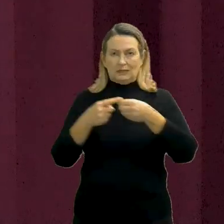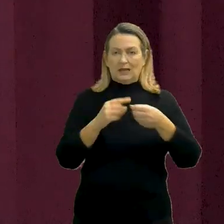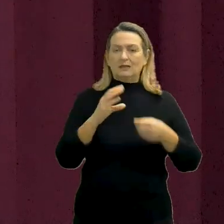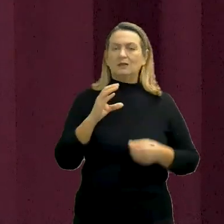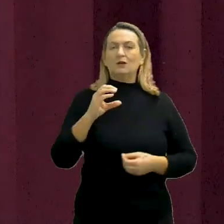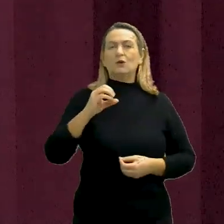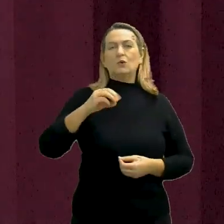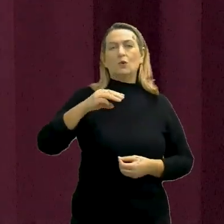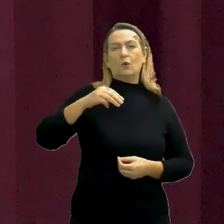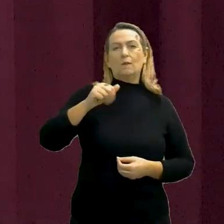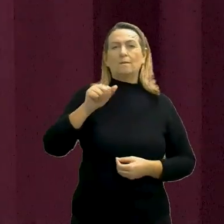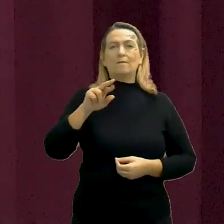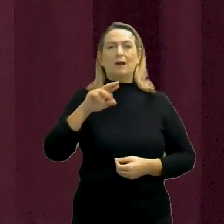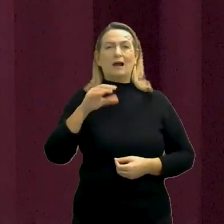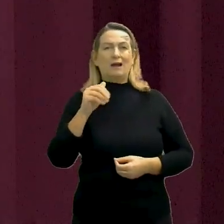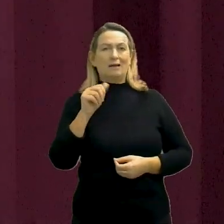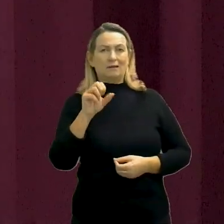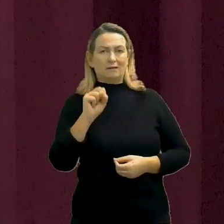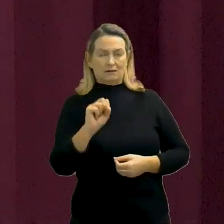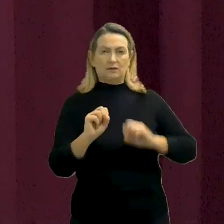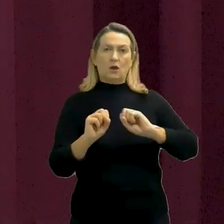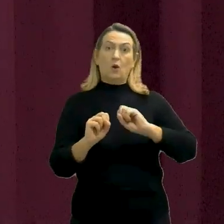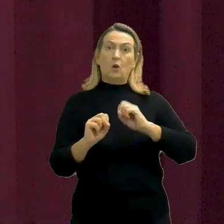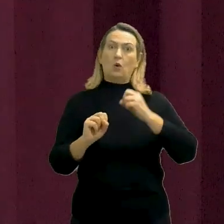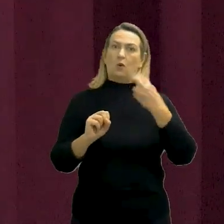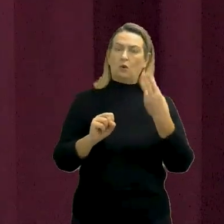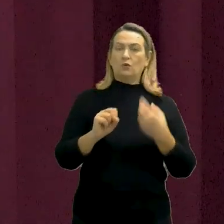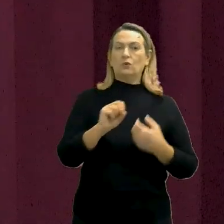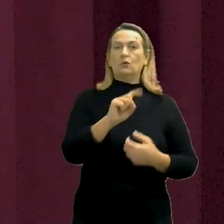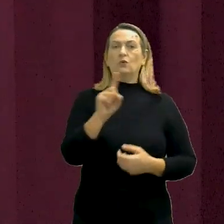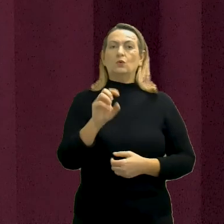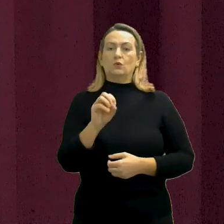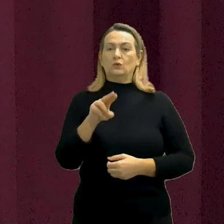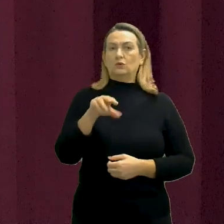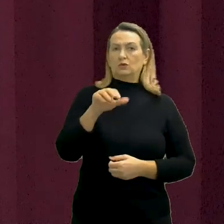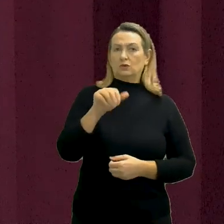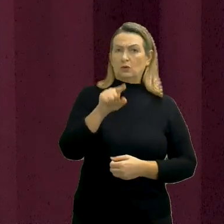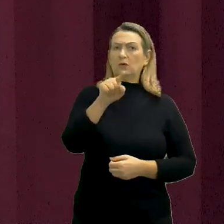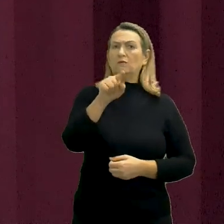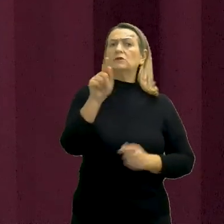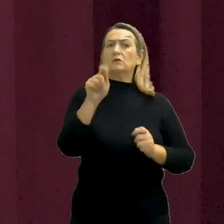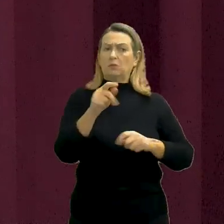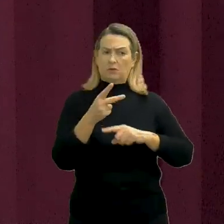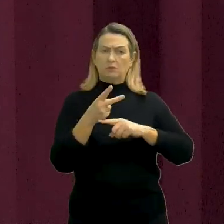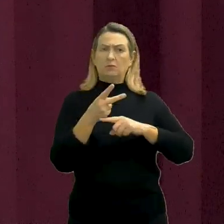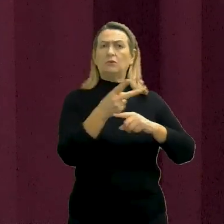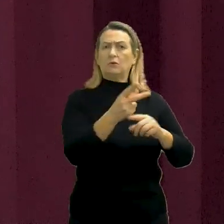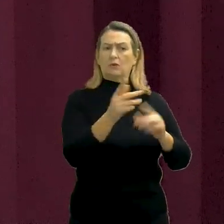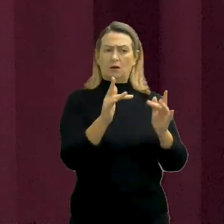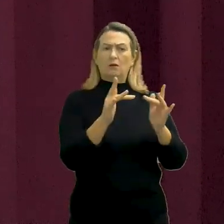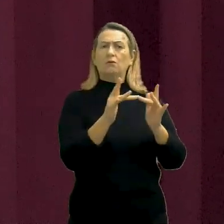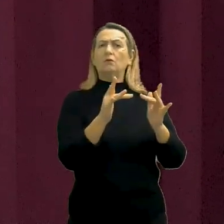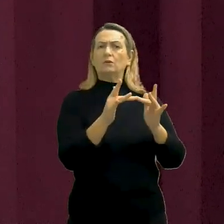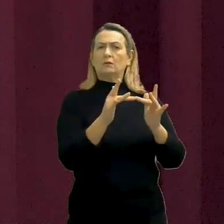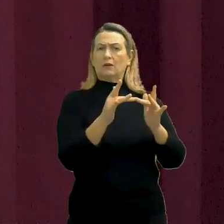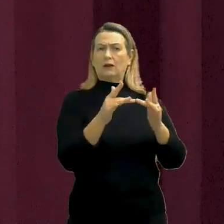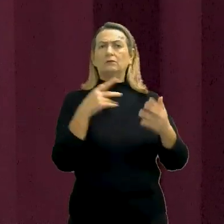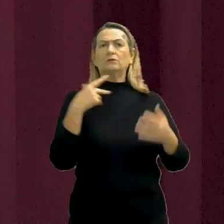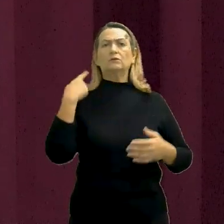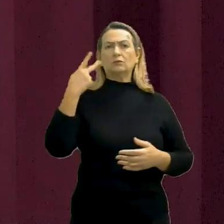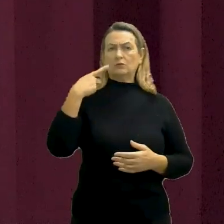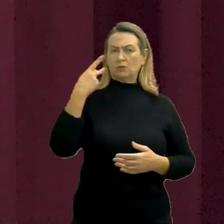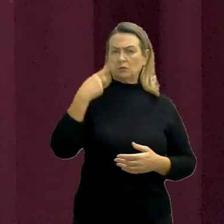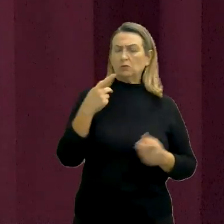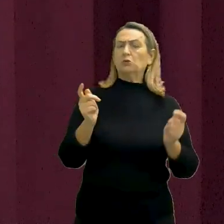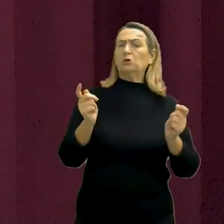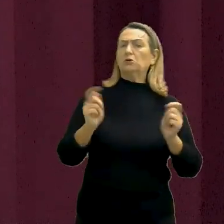zonas eleitorais paraa população entender eh você tem acesso ao promotor lá muitas cidades tem a central de atendimento do ministério